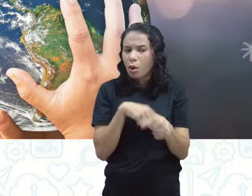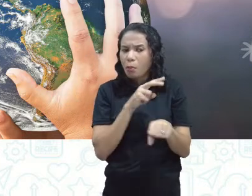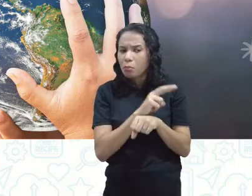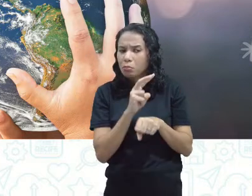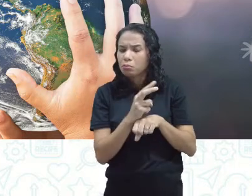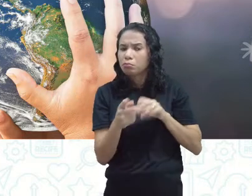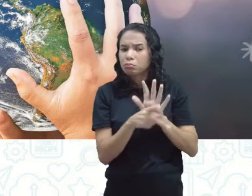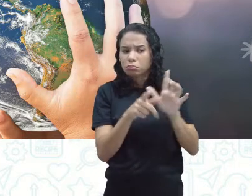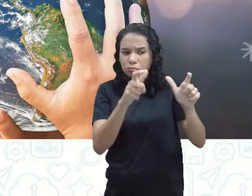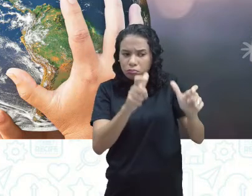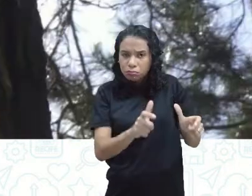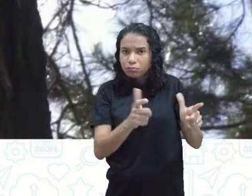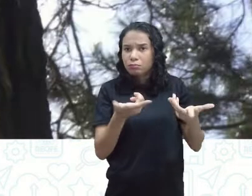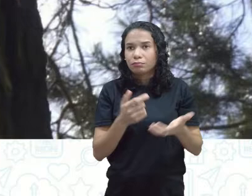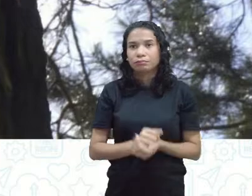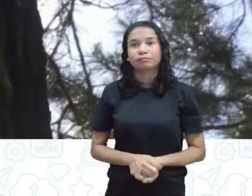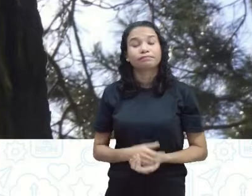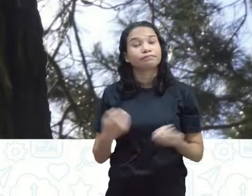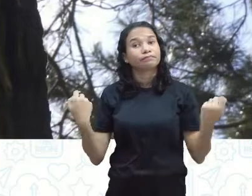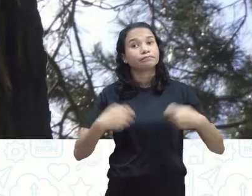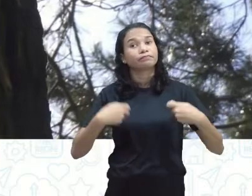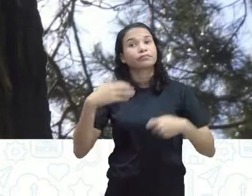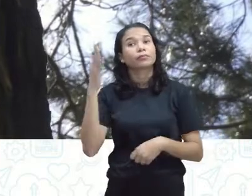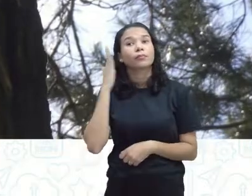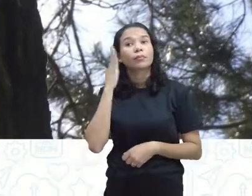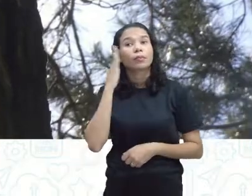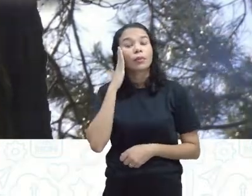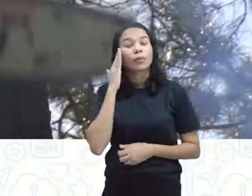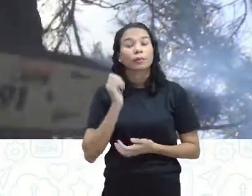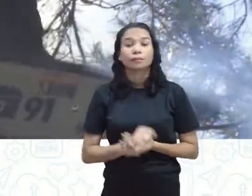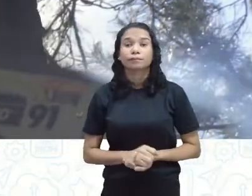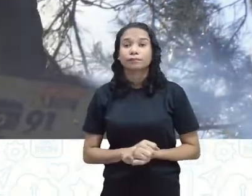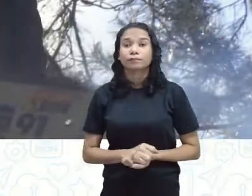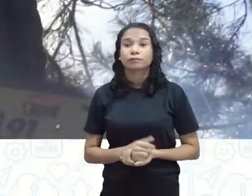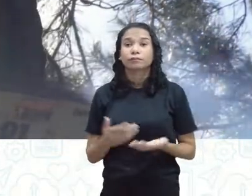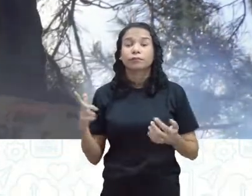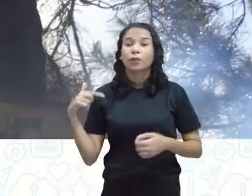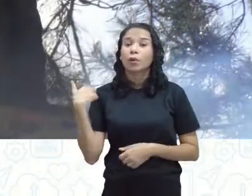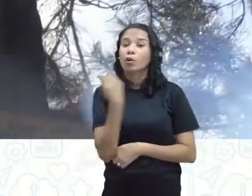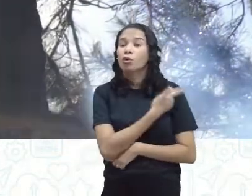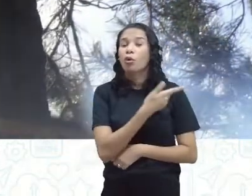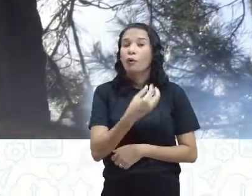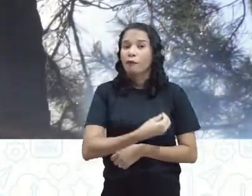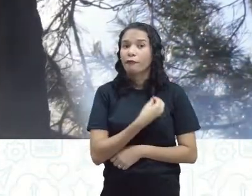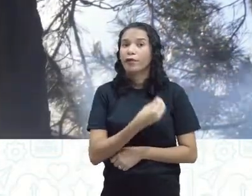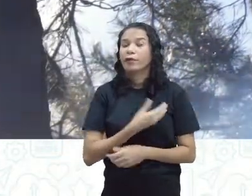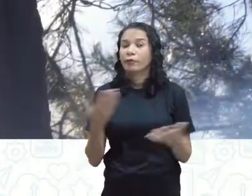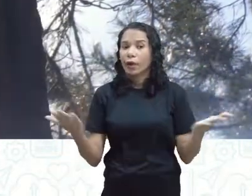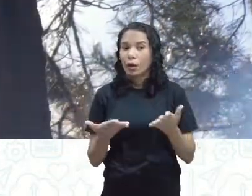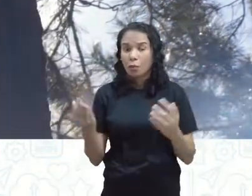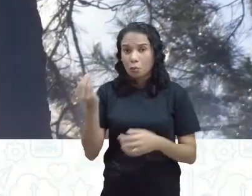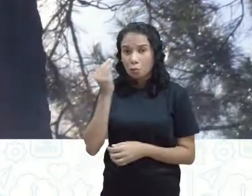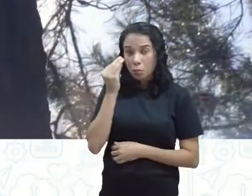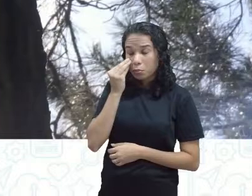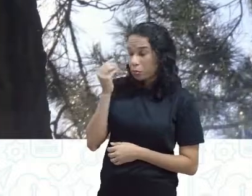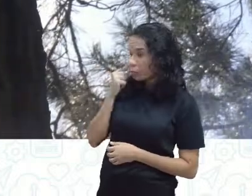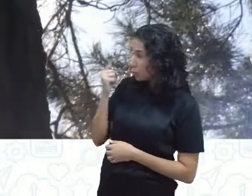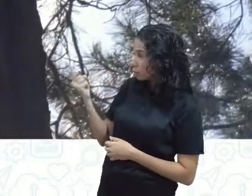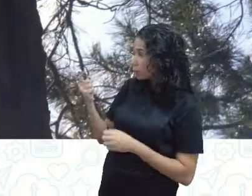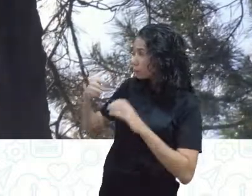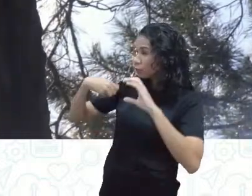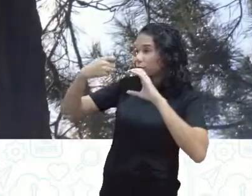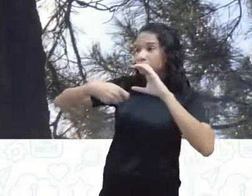você vive. Vamos entender aqui. Olha, a gente vive um momento, observem aí esse